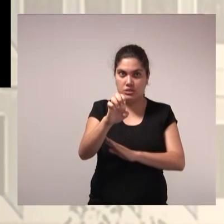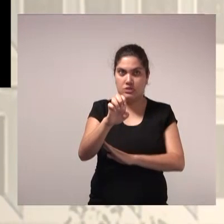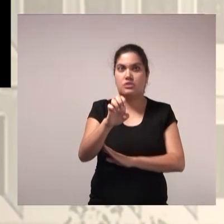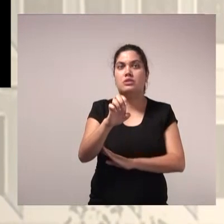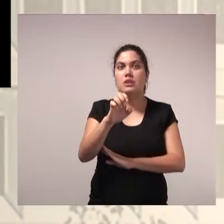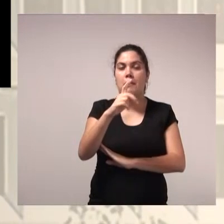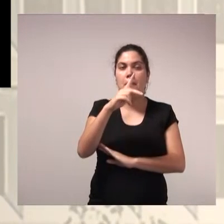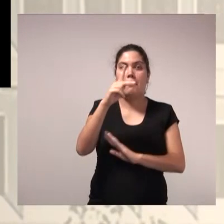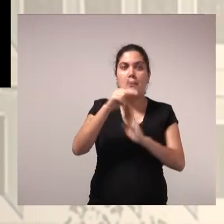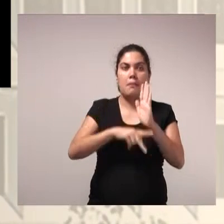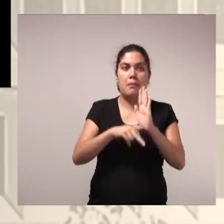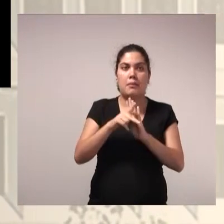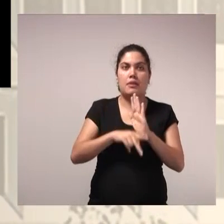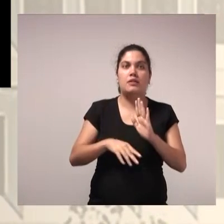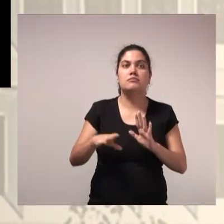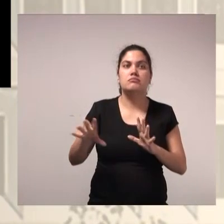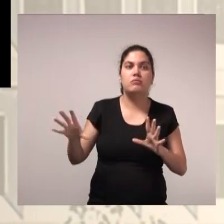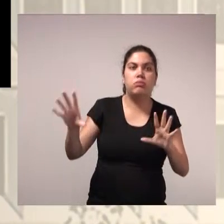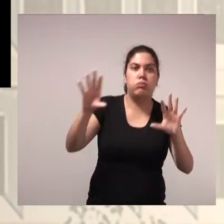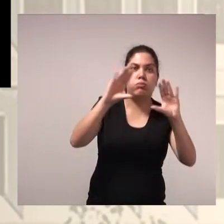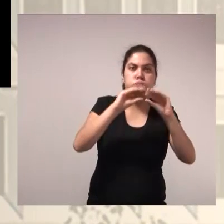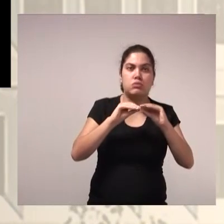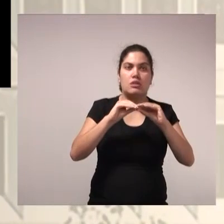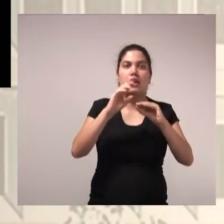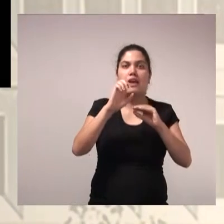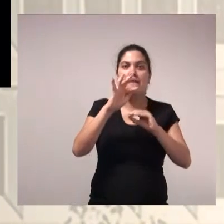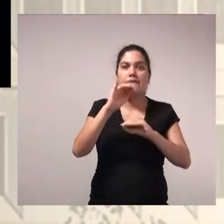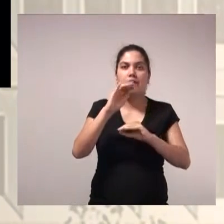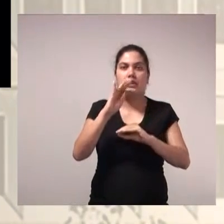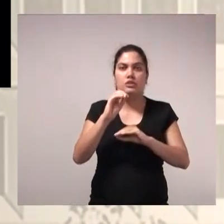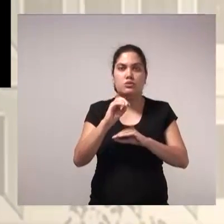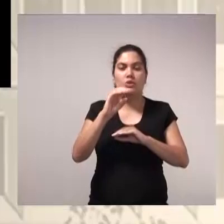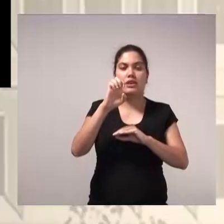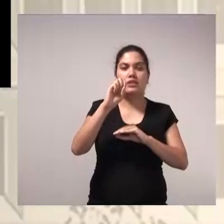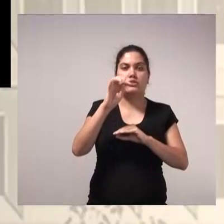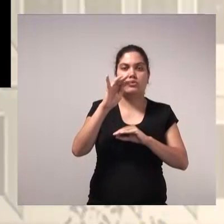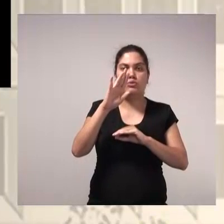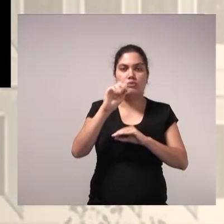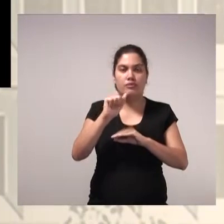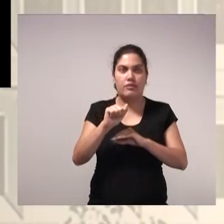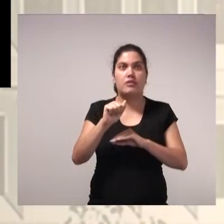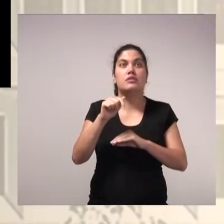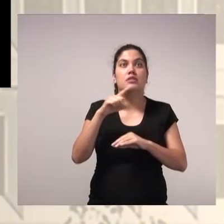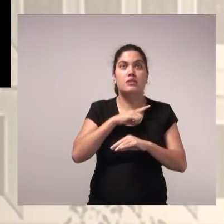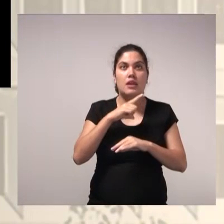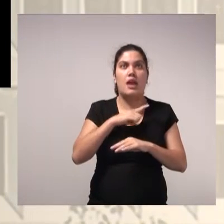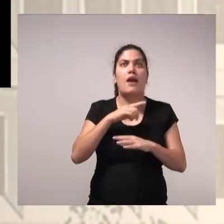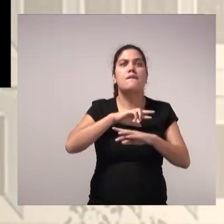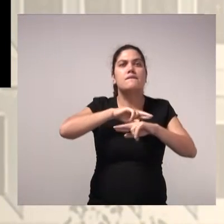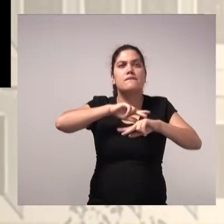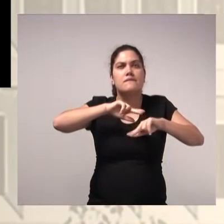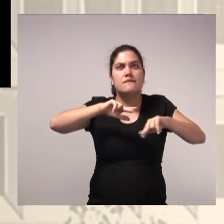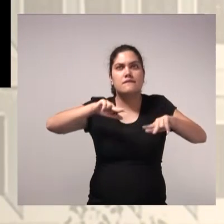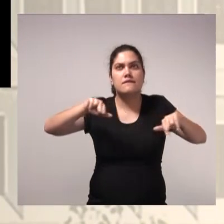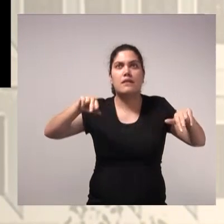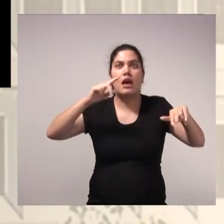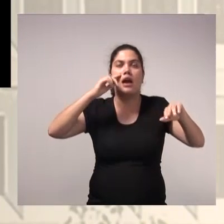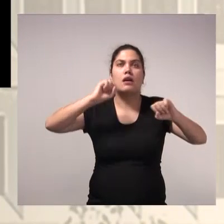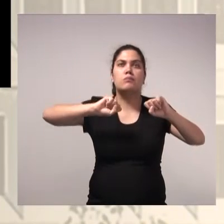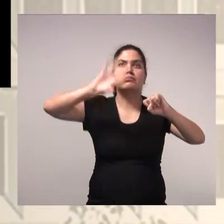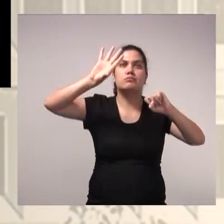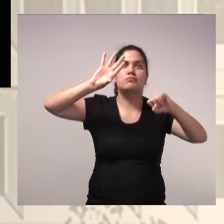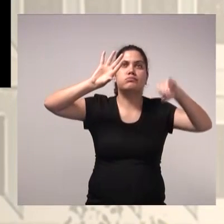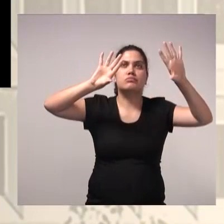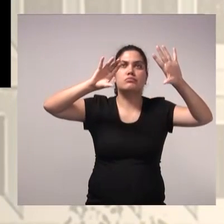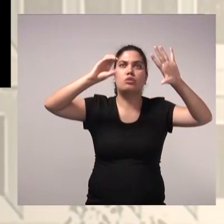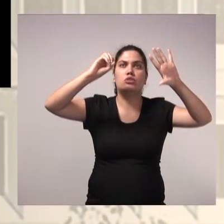de Gases de Efeito Estufa. Nesse plano, então, foram levantadas as principais emissões de gás